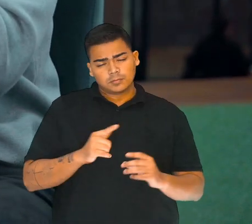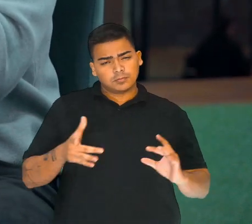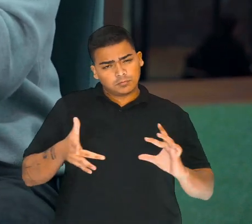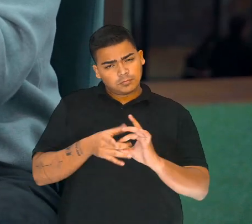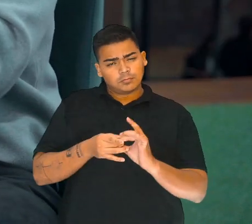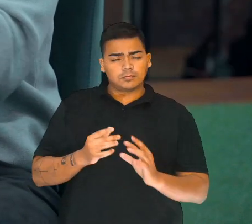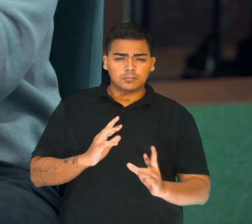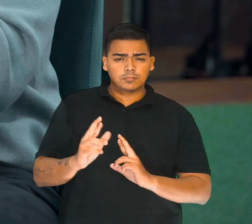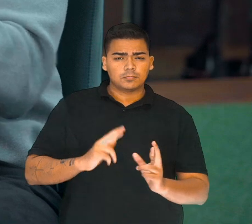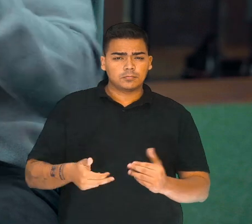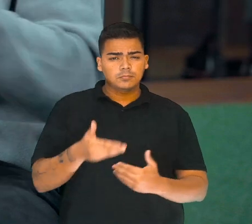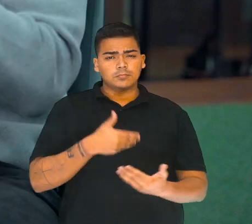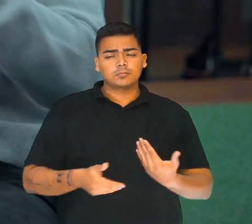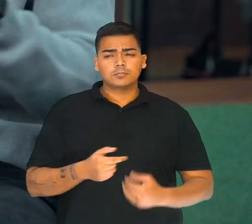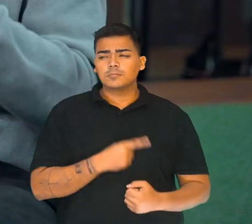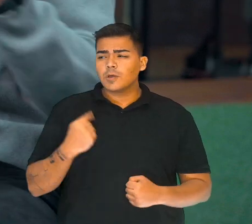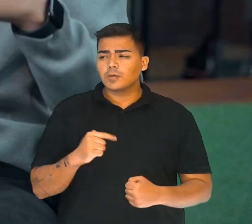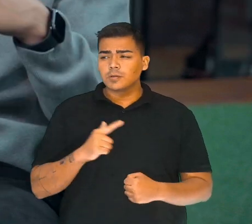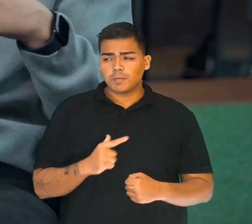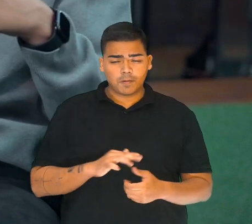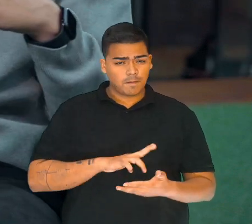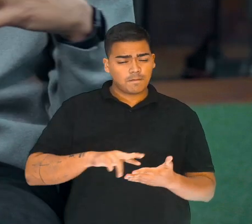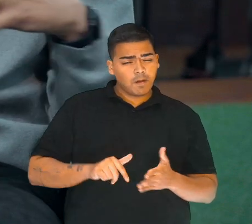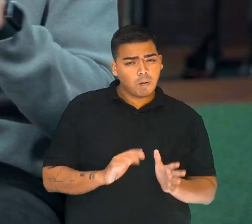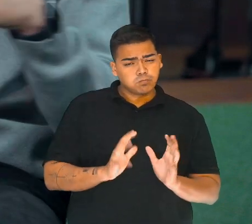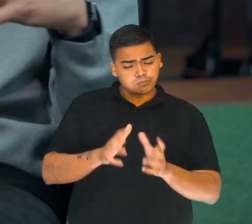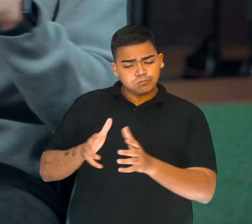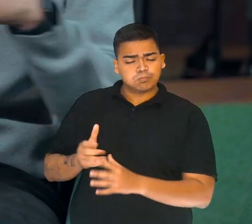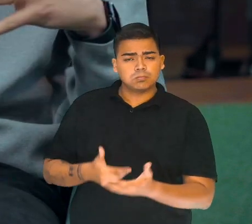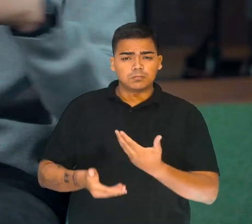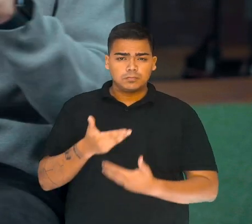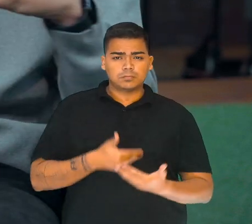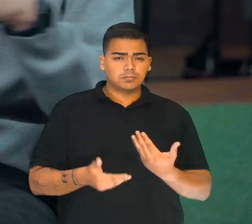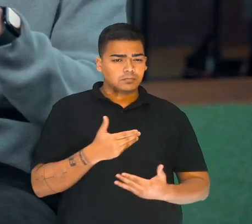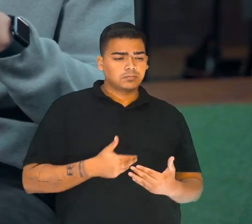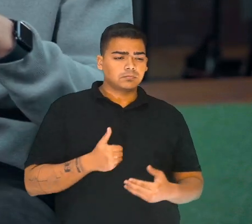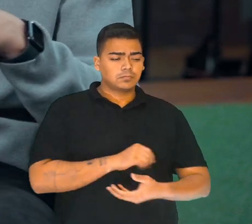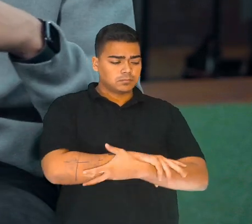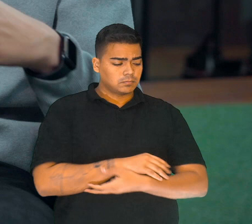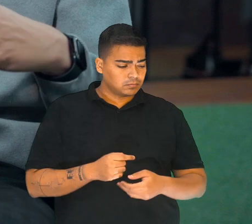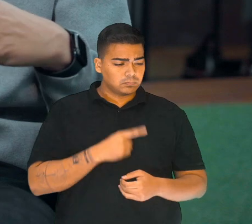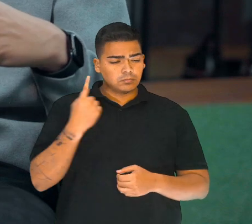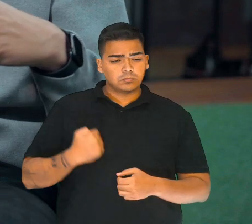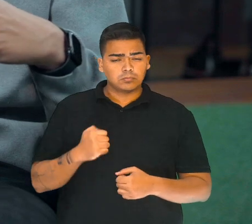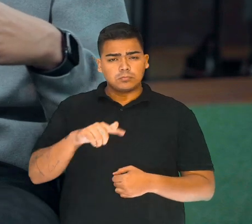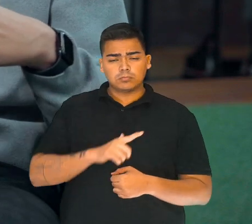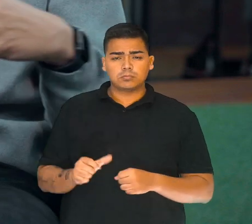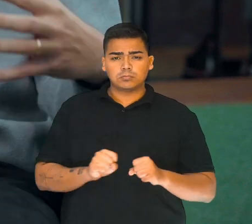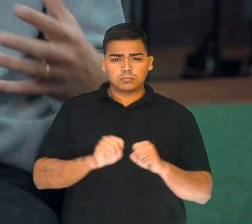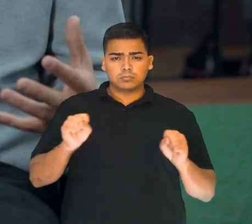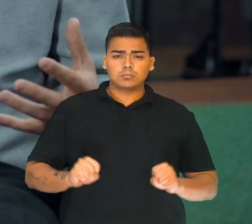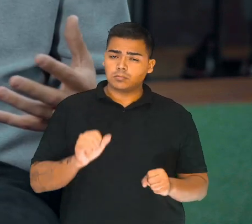das redes de relacionamento. E aí cria vários exemplos dessas simbioses que acontecem. Então, quando tu olha, por